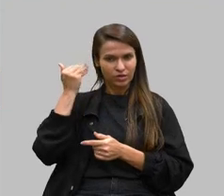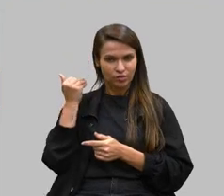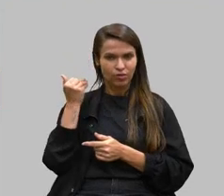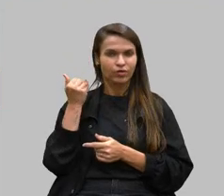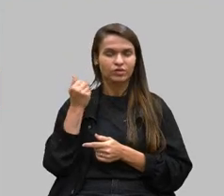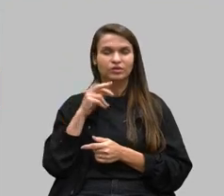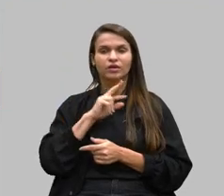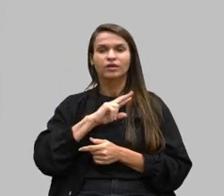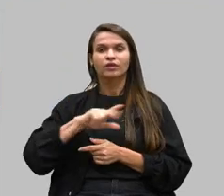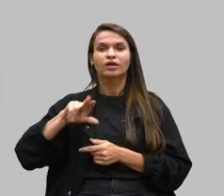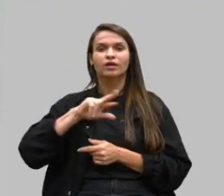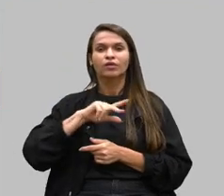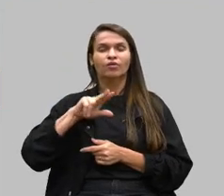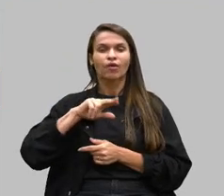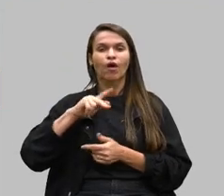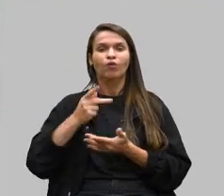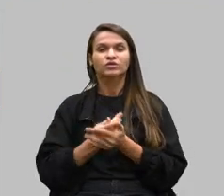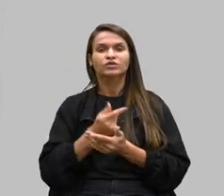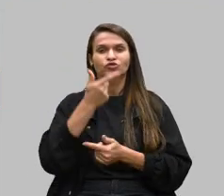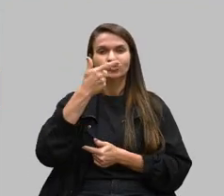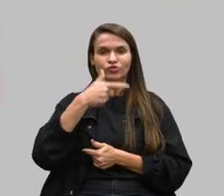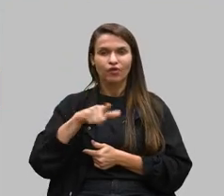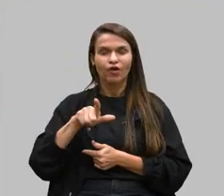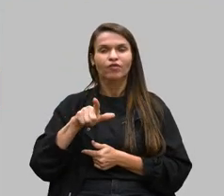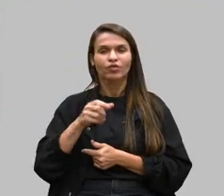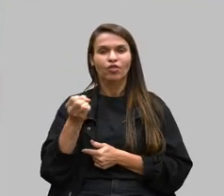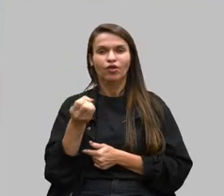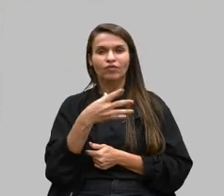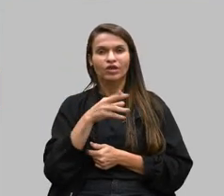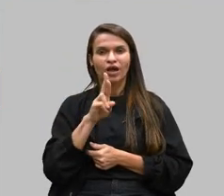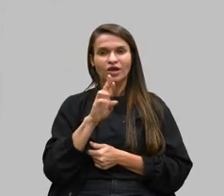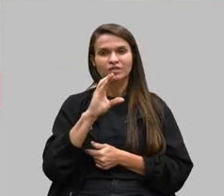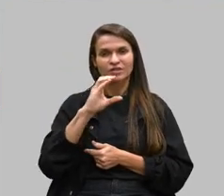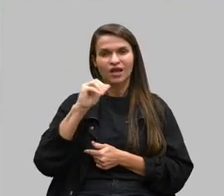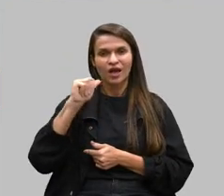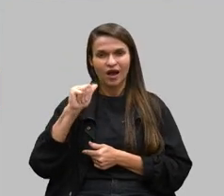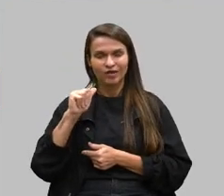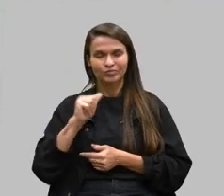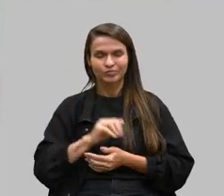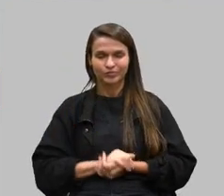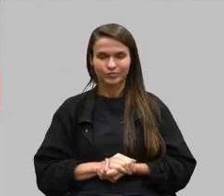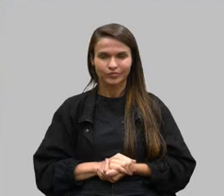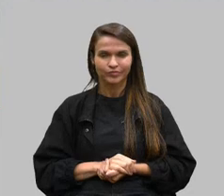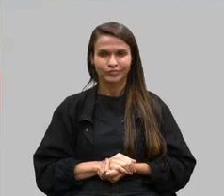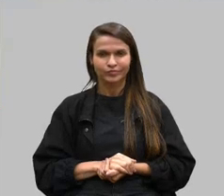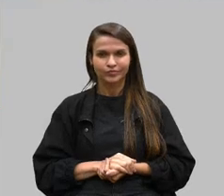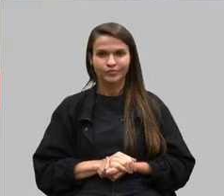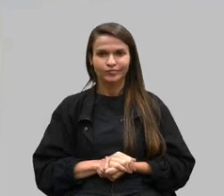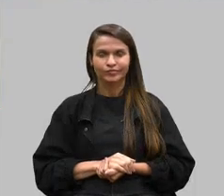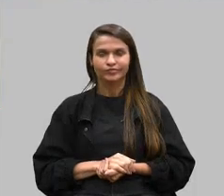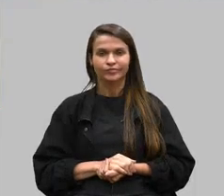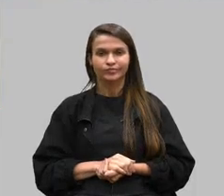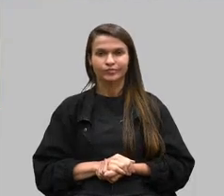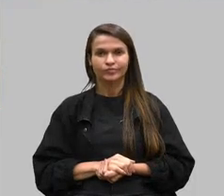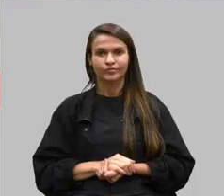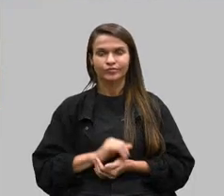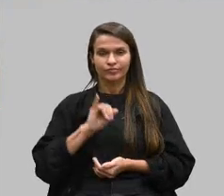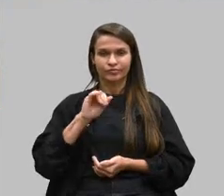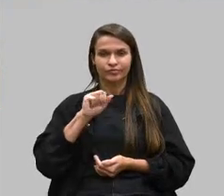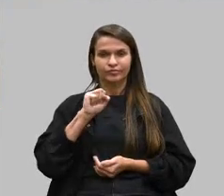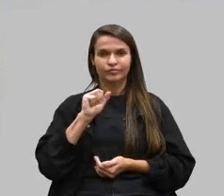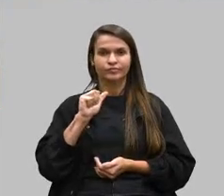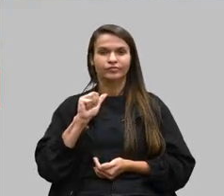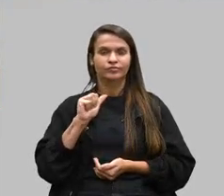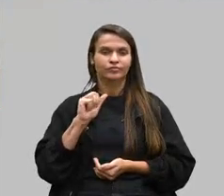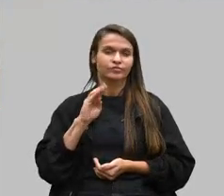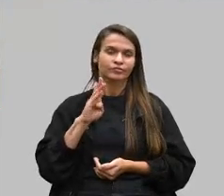Não ocorrerão essa renovação da FCA do Estado de Minas Gerais Dra Isabela e trazer também o tema que a senhora